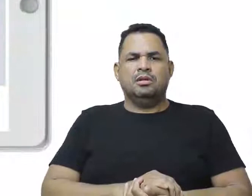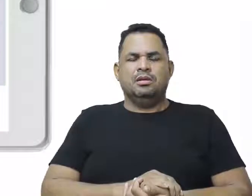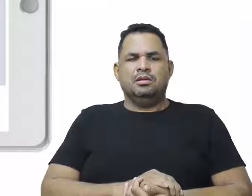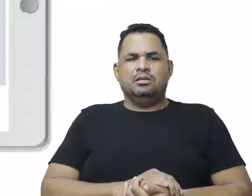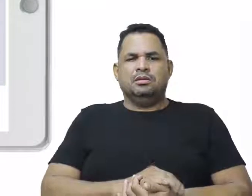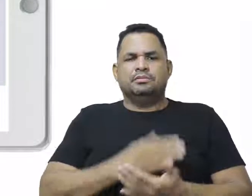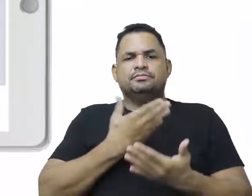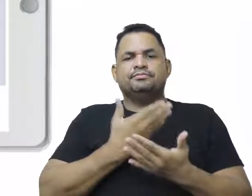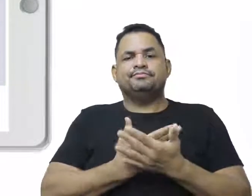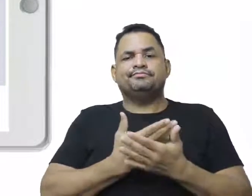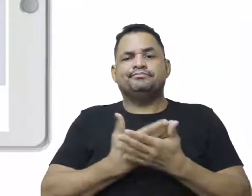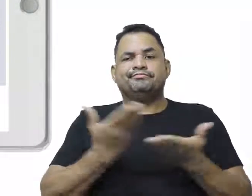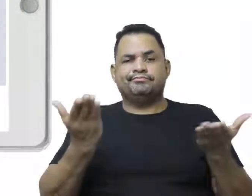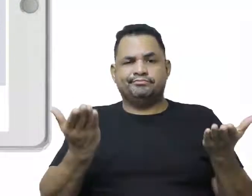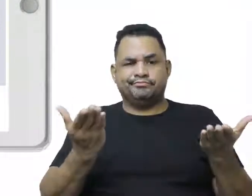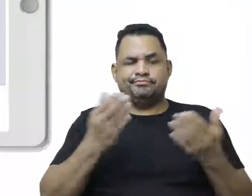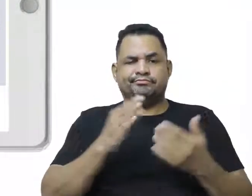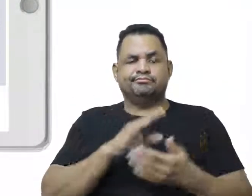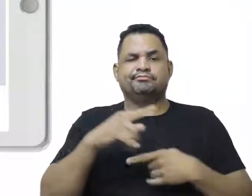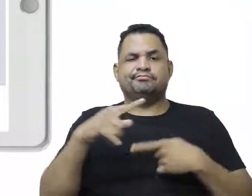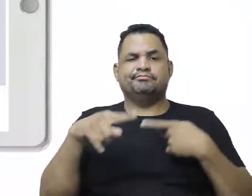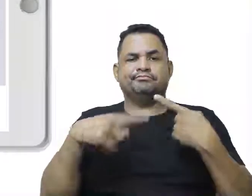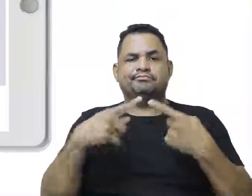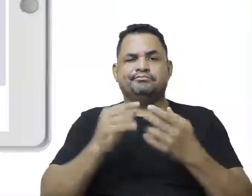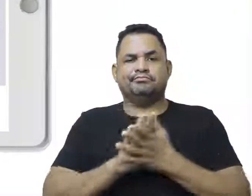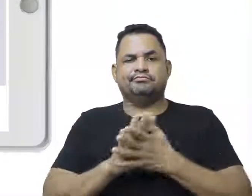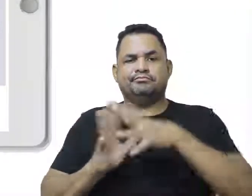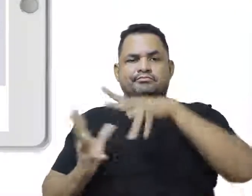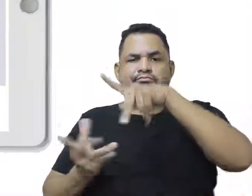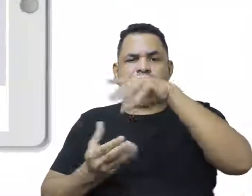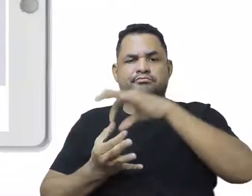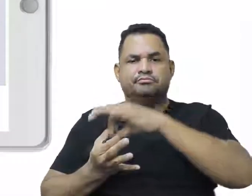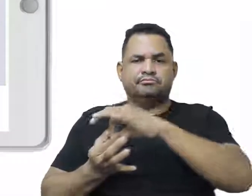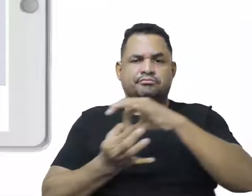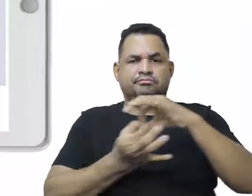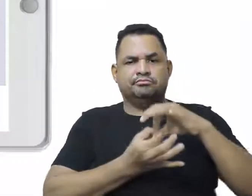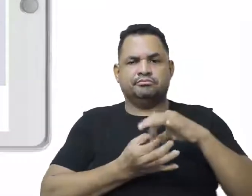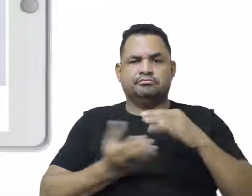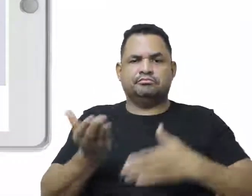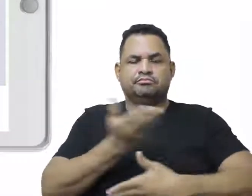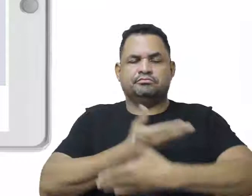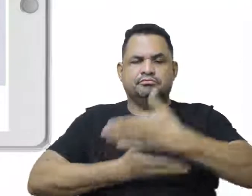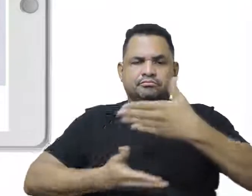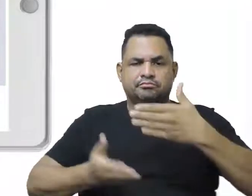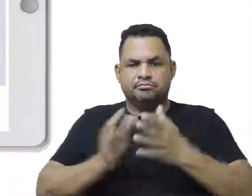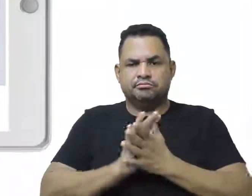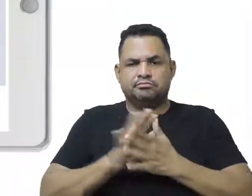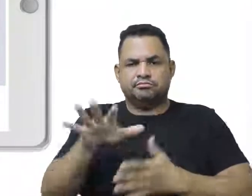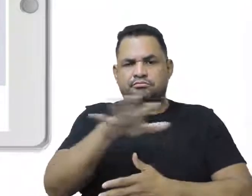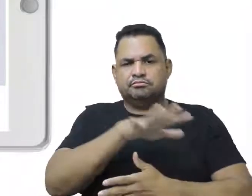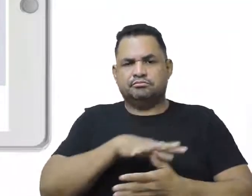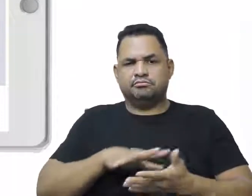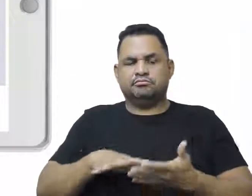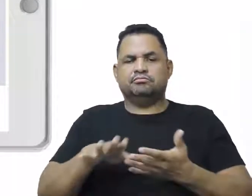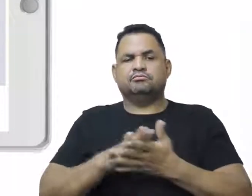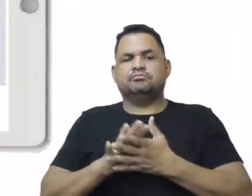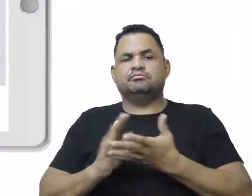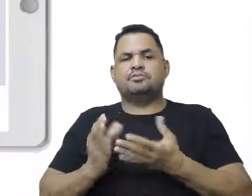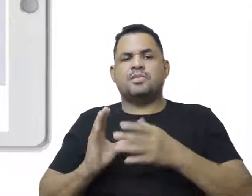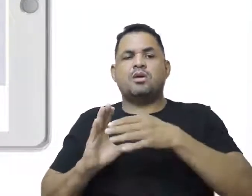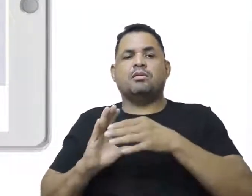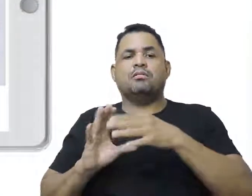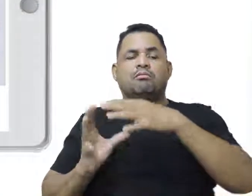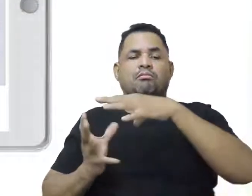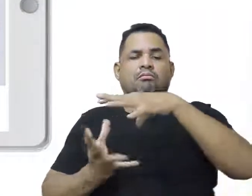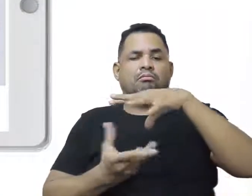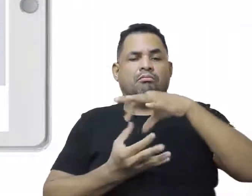e na outra aula né a gente falou sobre a globalização e integração Regional EA gente disse que a globalização é